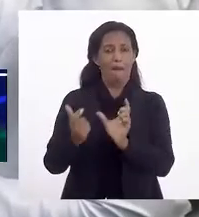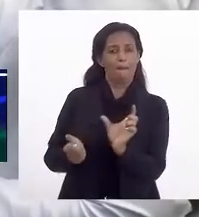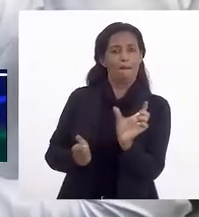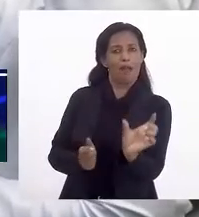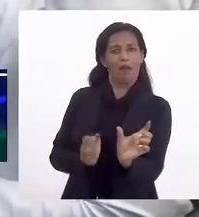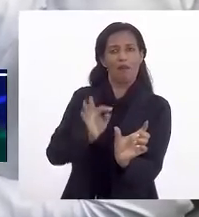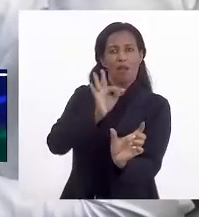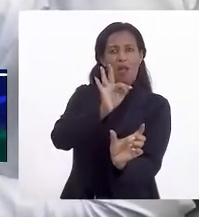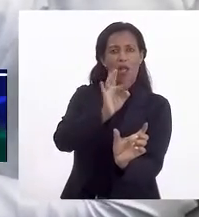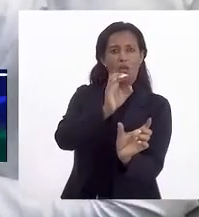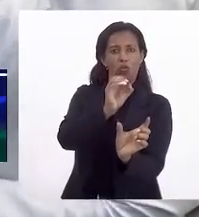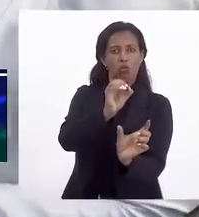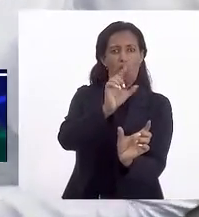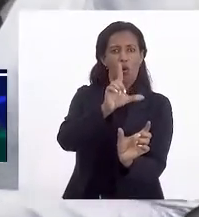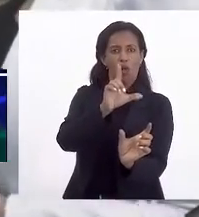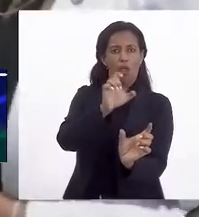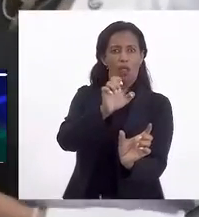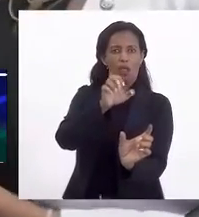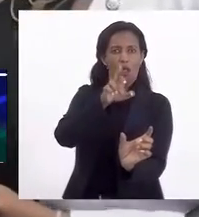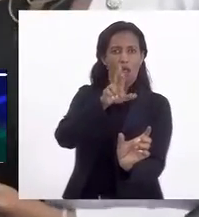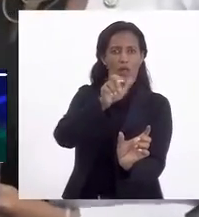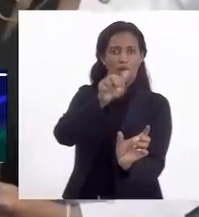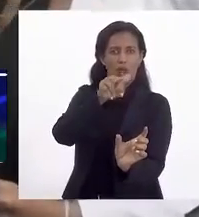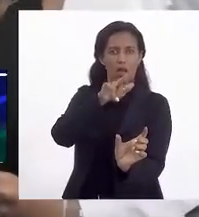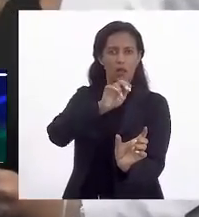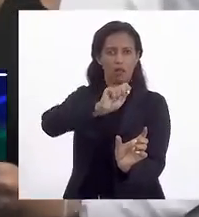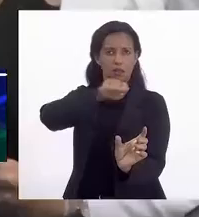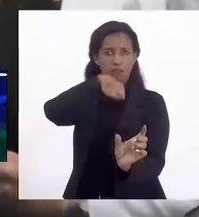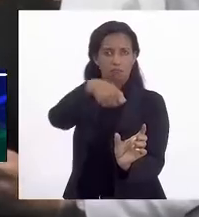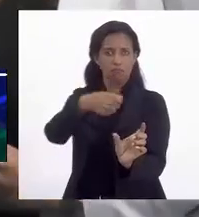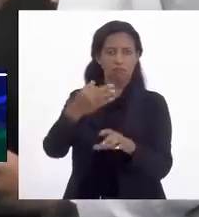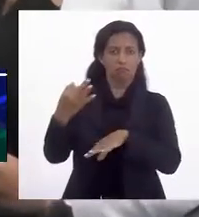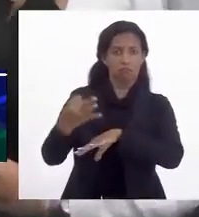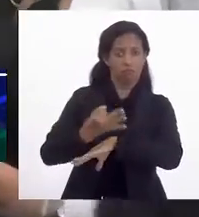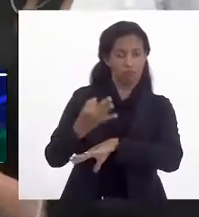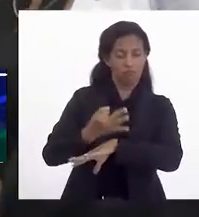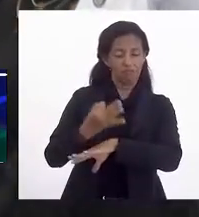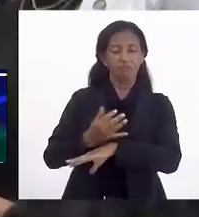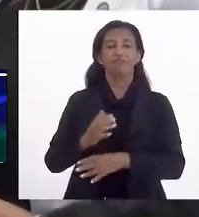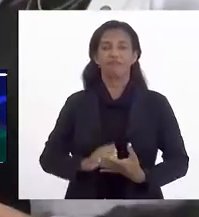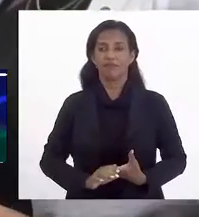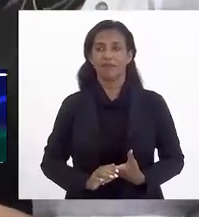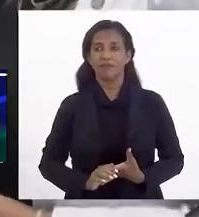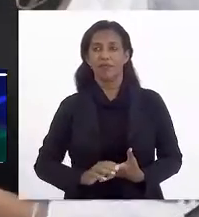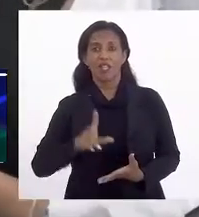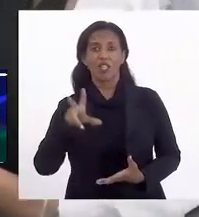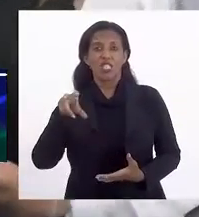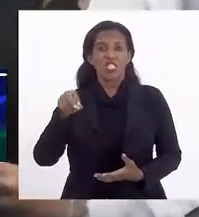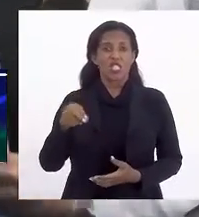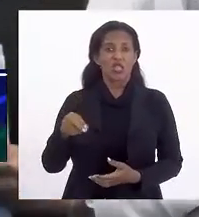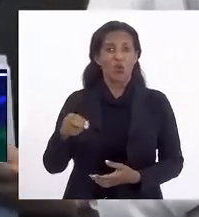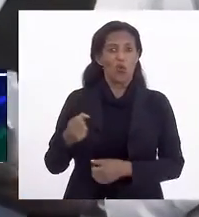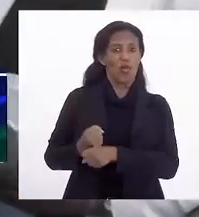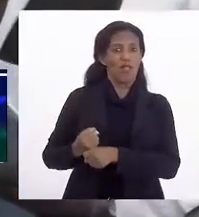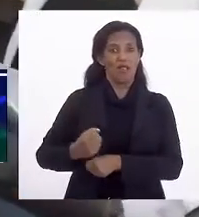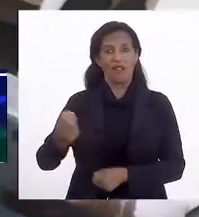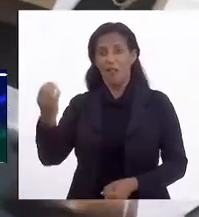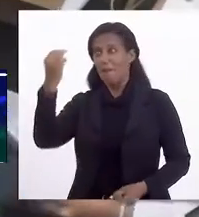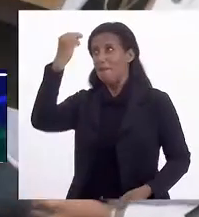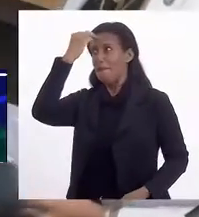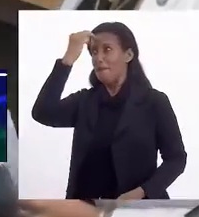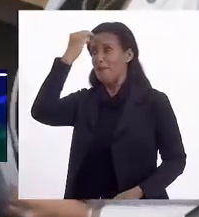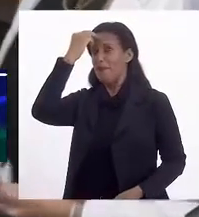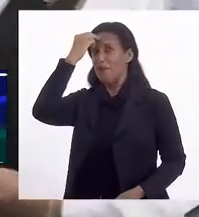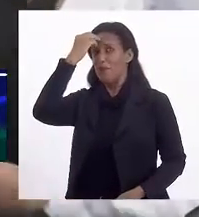o nome da comissão é tão grande que eu não consegui, nos meus 50 anos de plenário, memorizá-la. Você consegue? Eu duvido. Nem o Marquinhos,